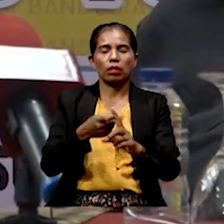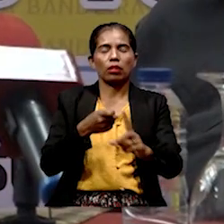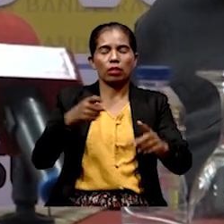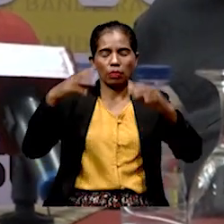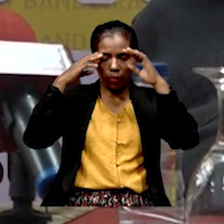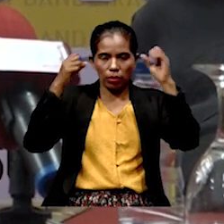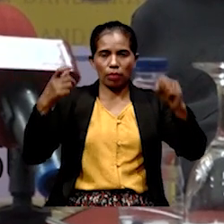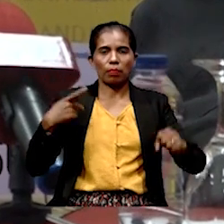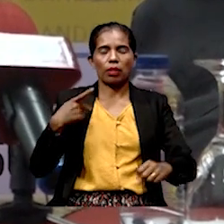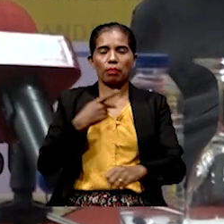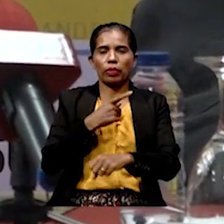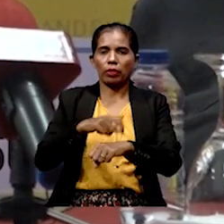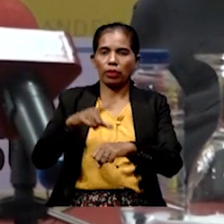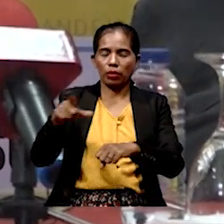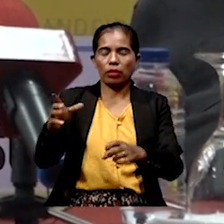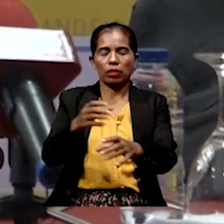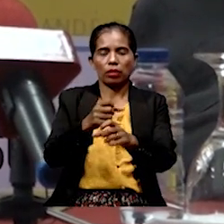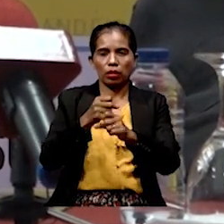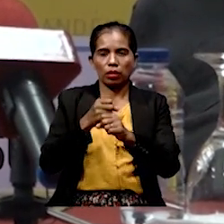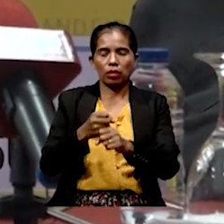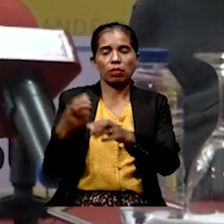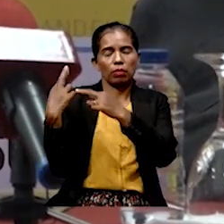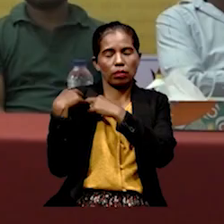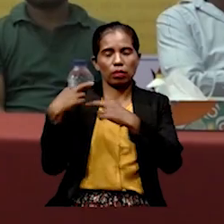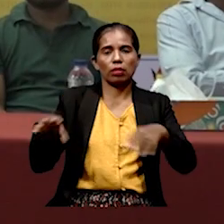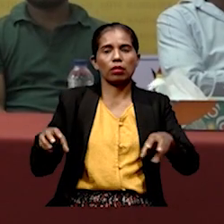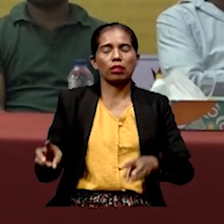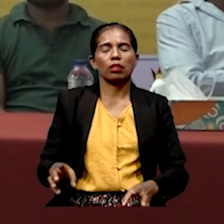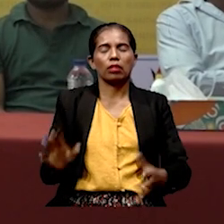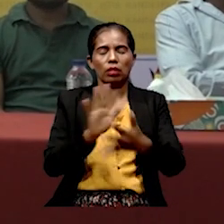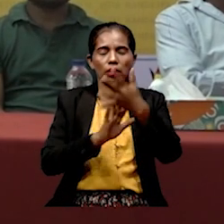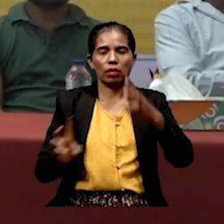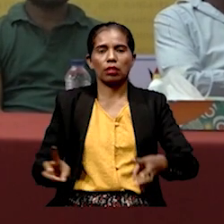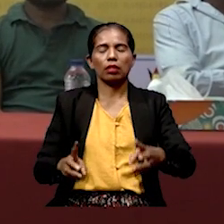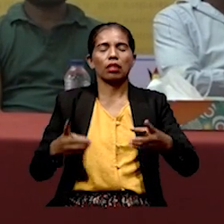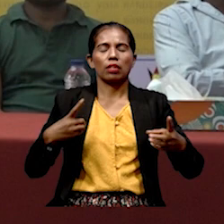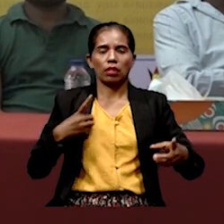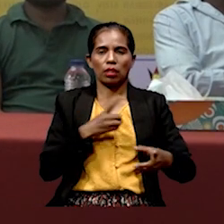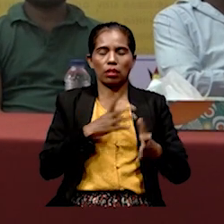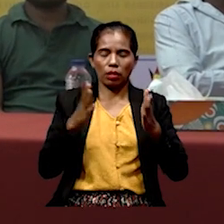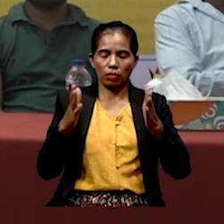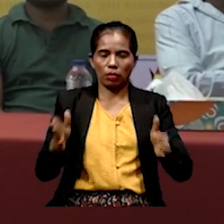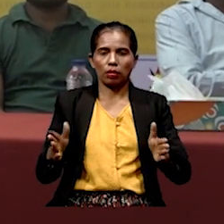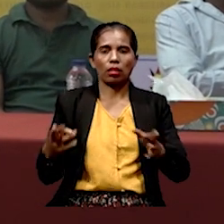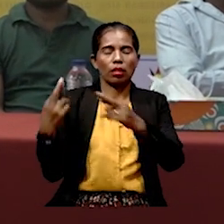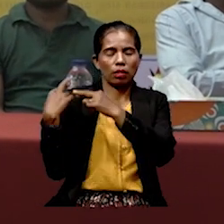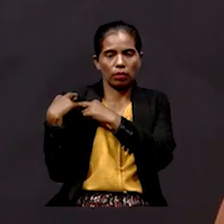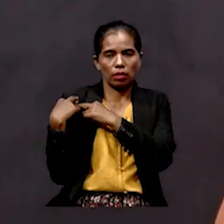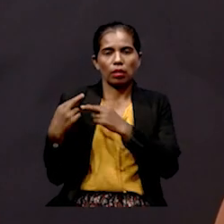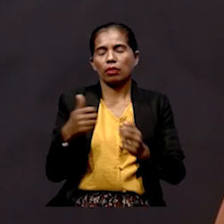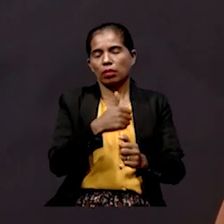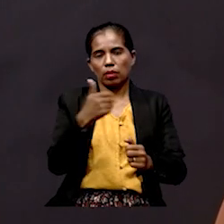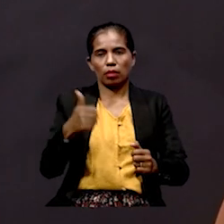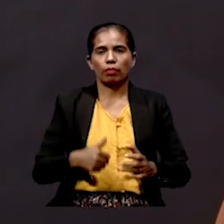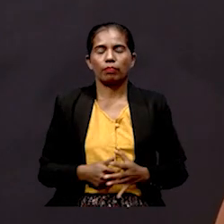Presidente do Parlamento Nacional, no simo posse, tira cerimônia pública, e a deputado no representante órgão soberania sira, selo que nini